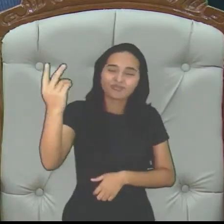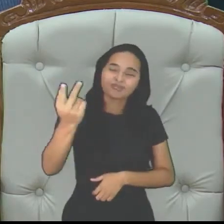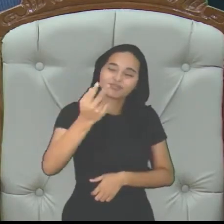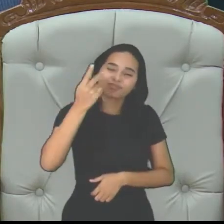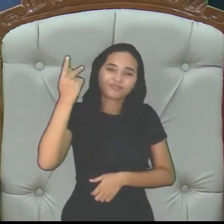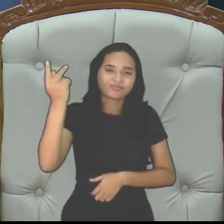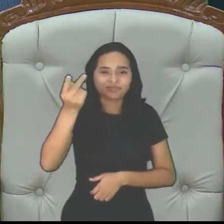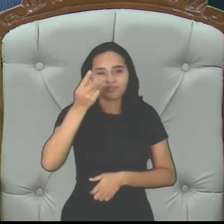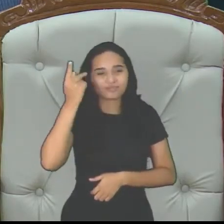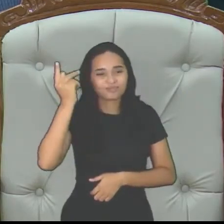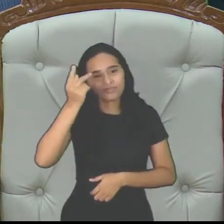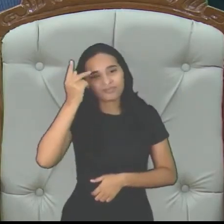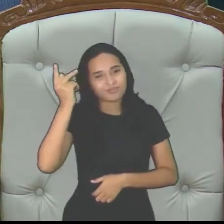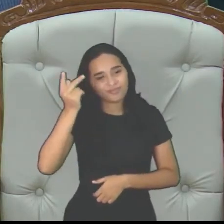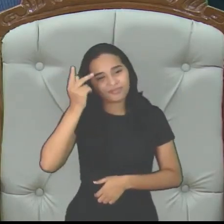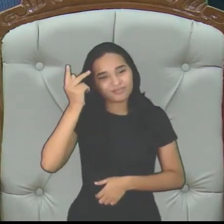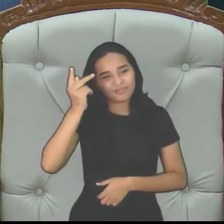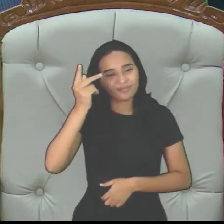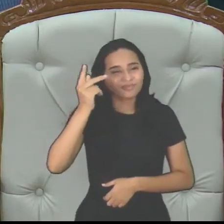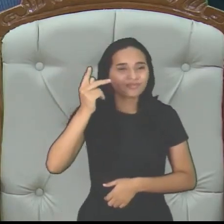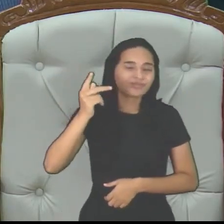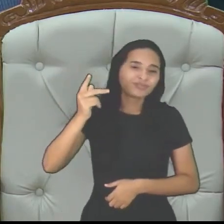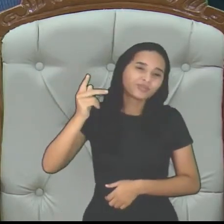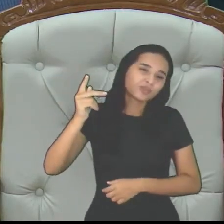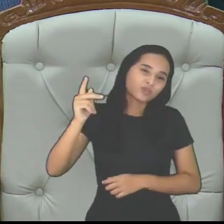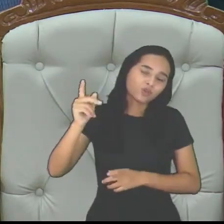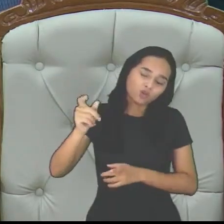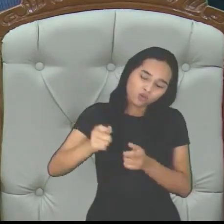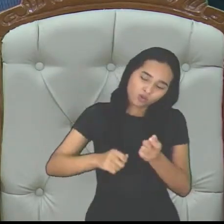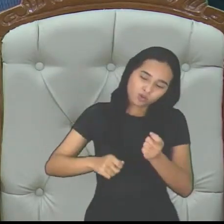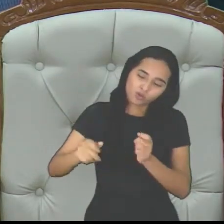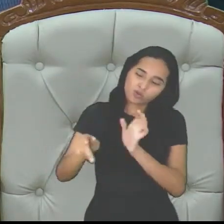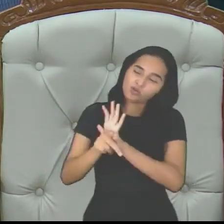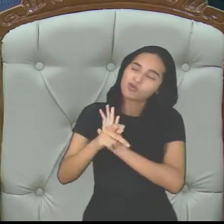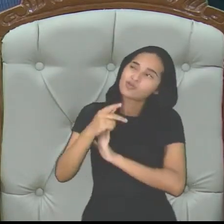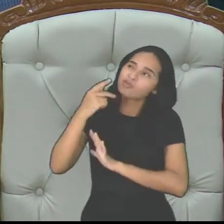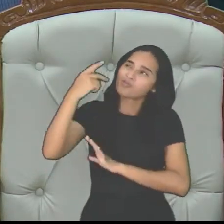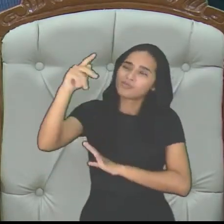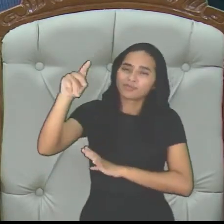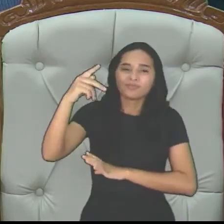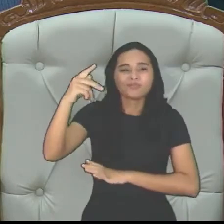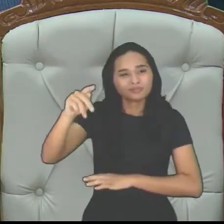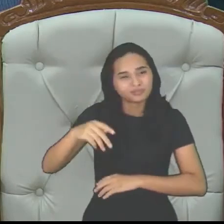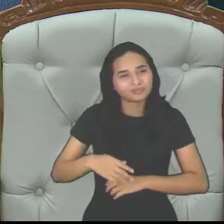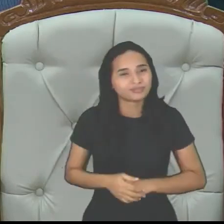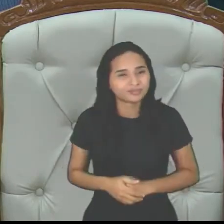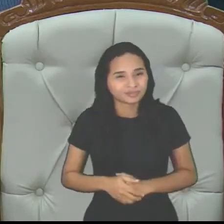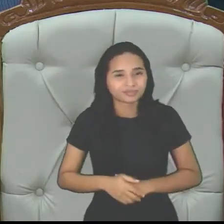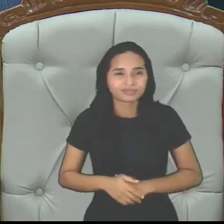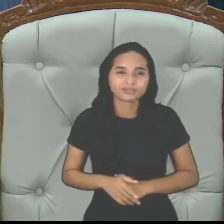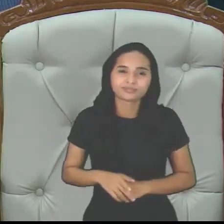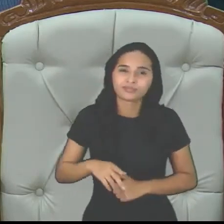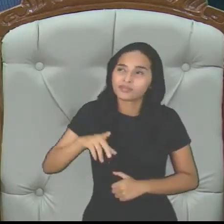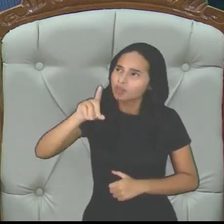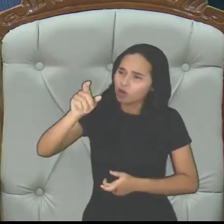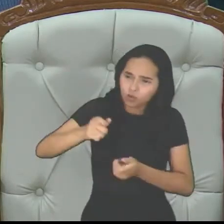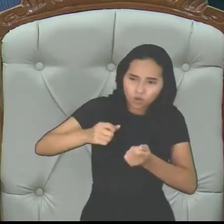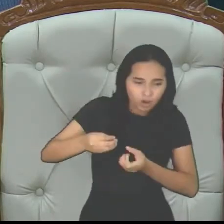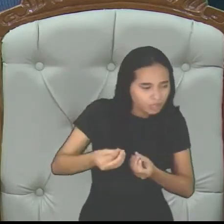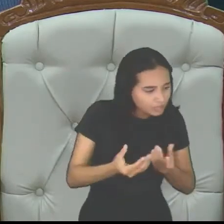história, ela está no patamar do controle dele. Ele não cede o controle